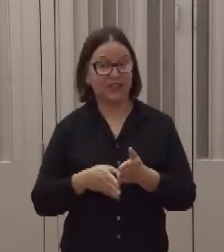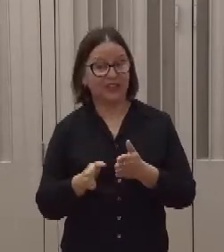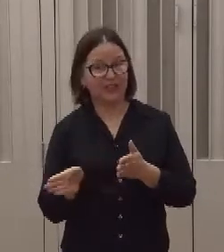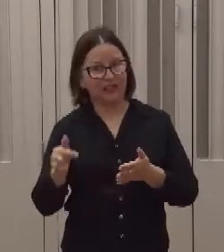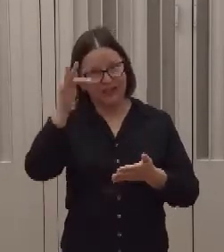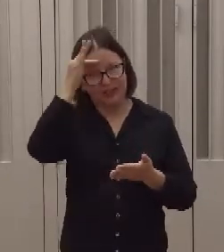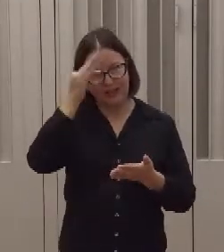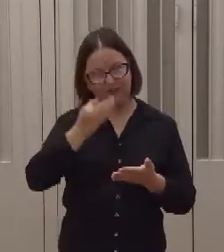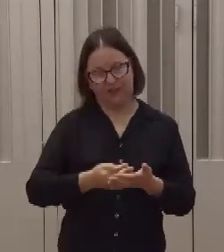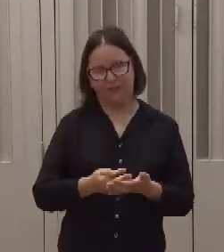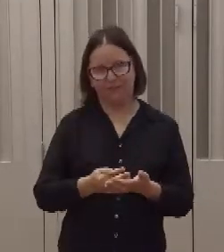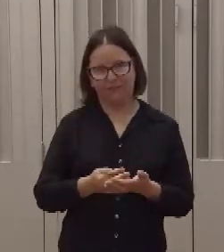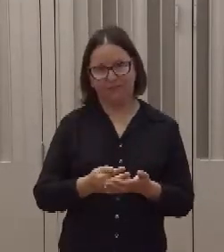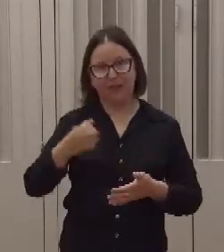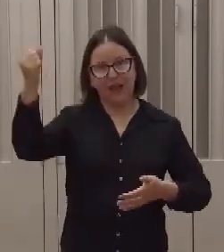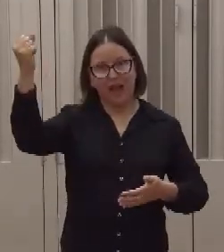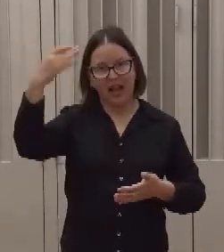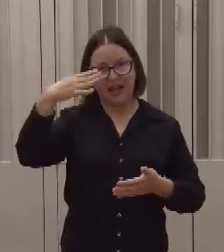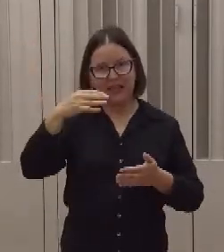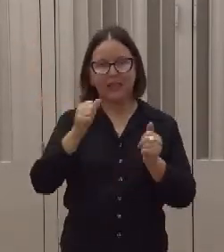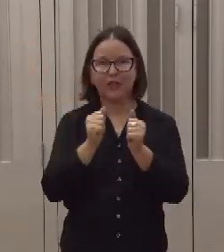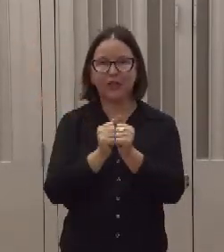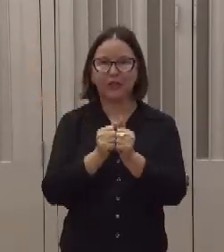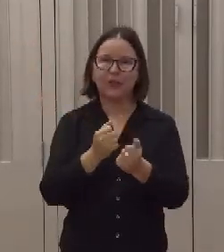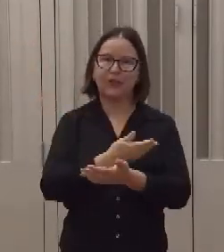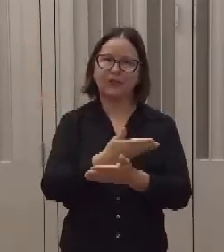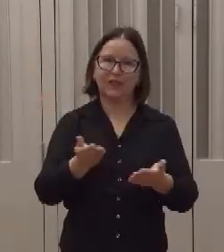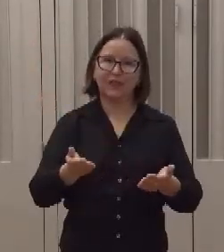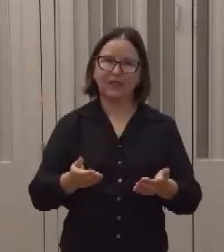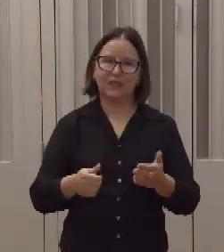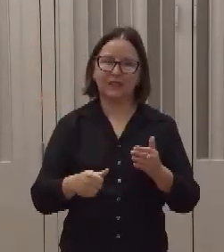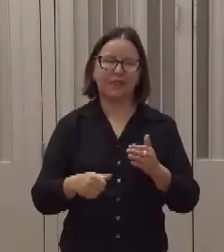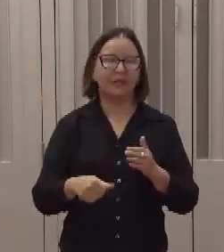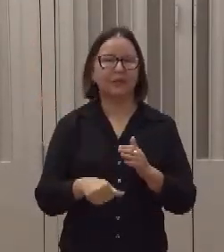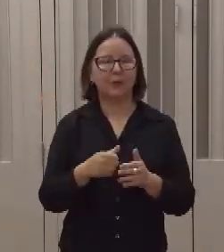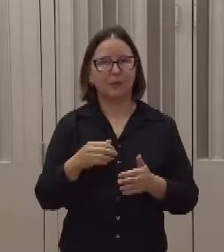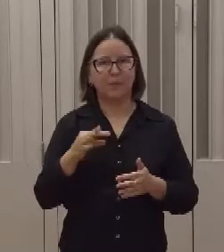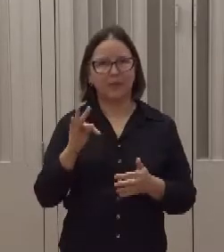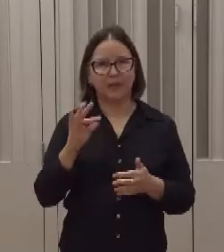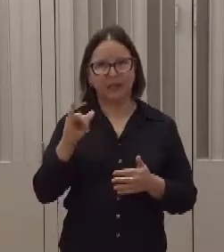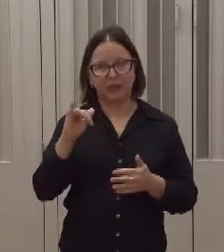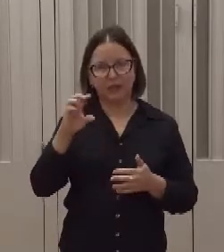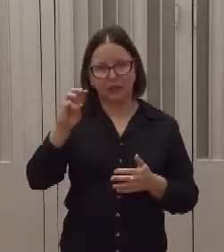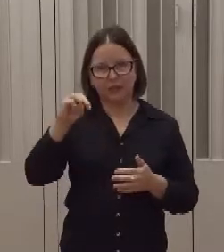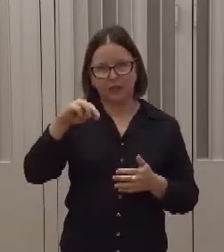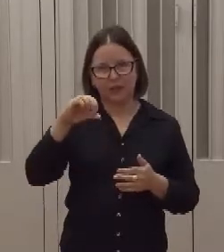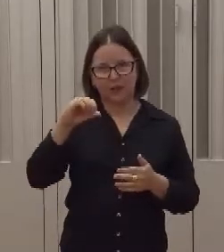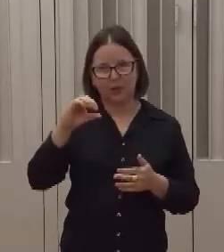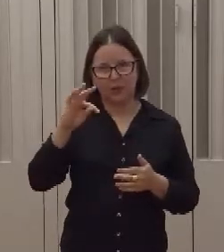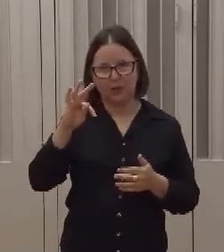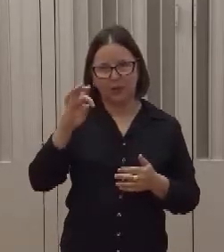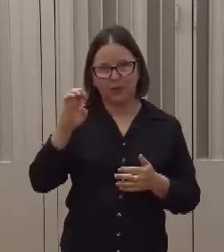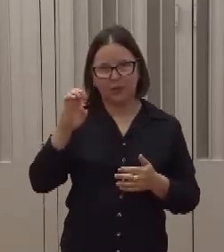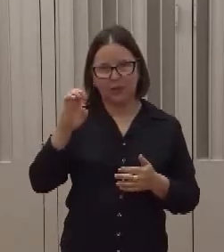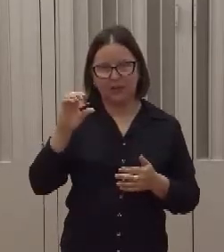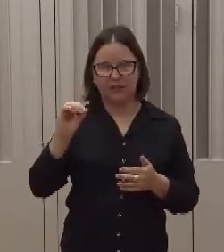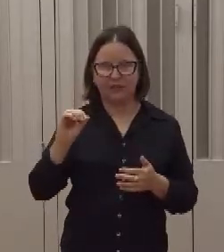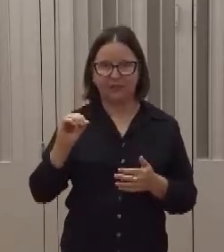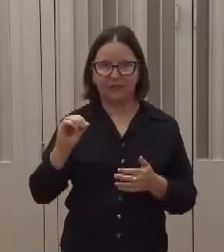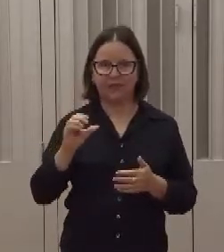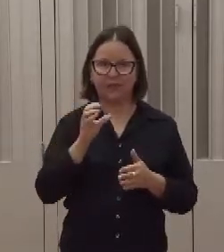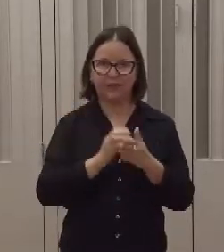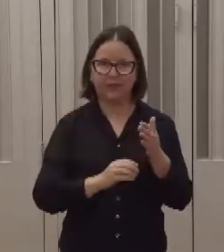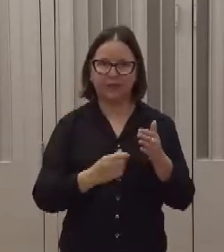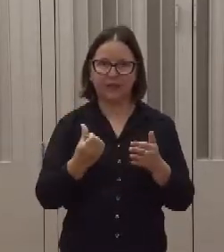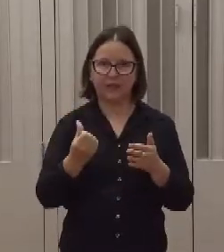A graça seja convosco. 1 Timóteo 6, 20 e 21. Esse do saber que Paulo coloca é quase como um